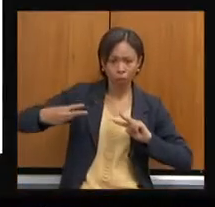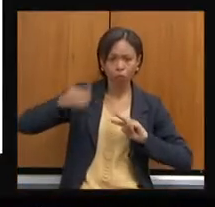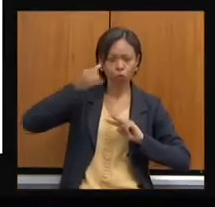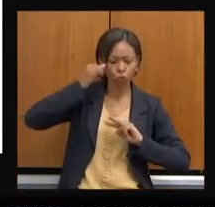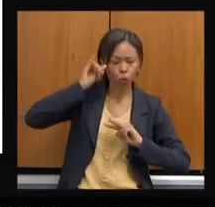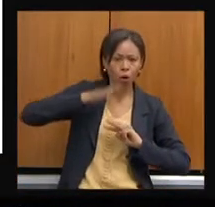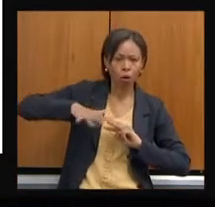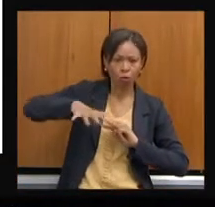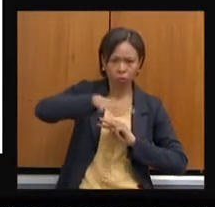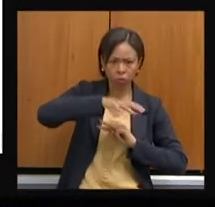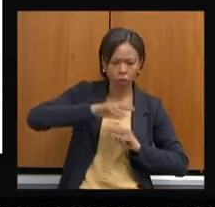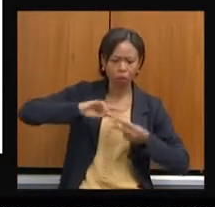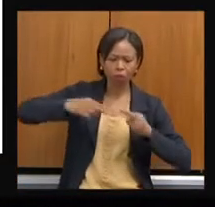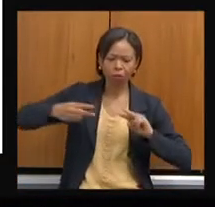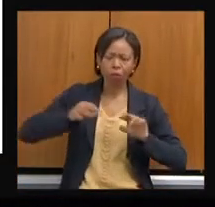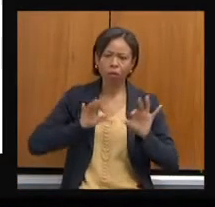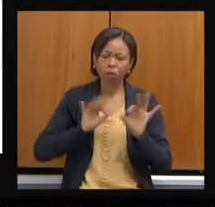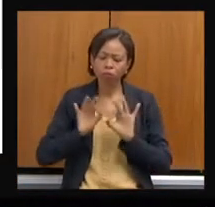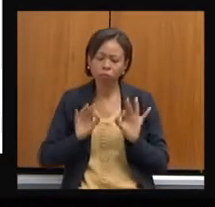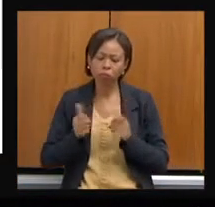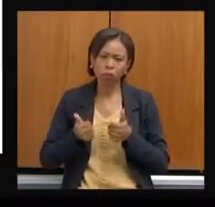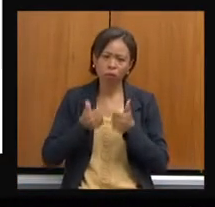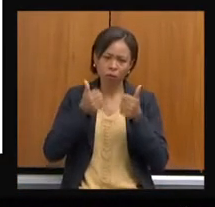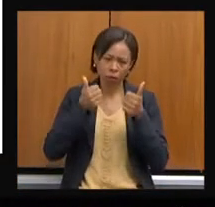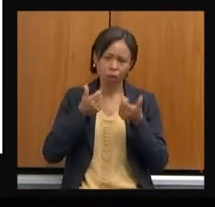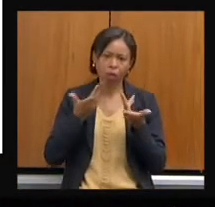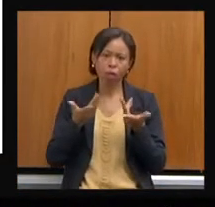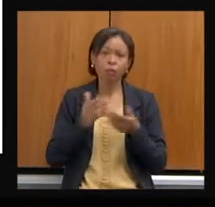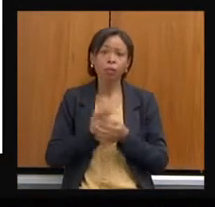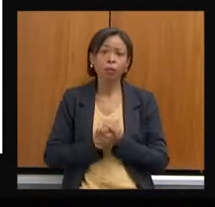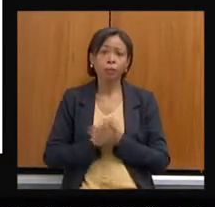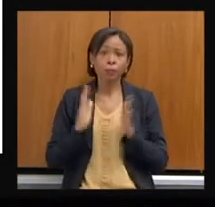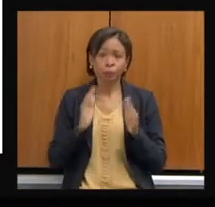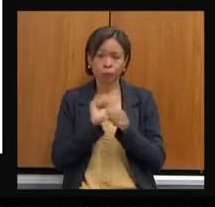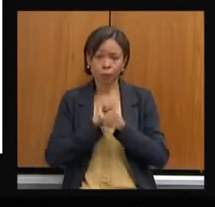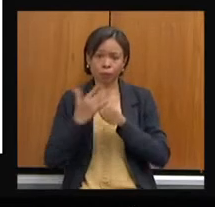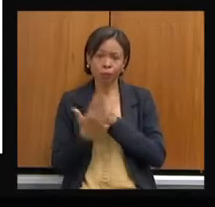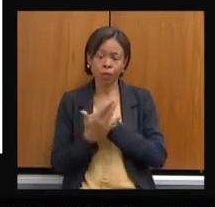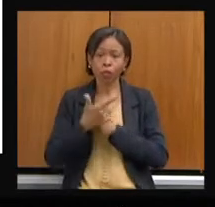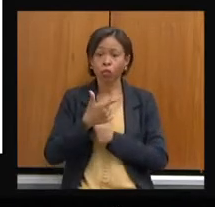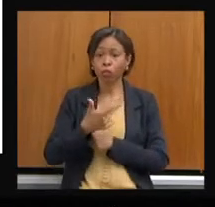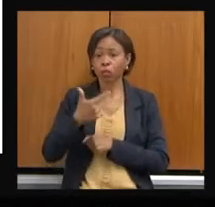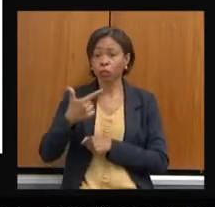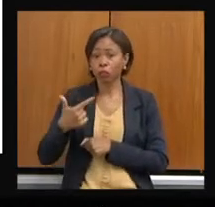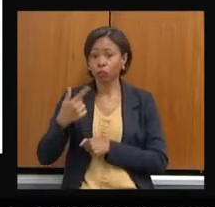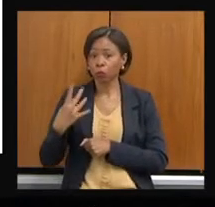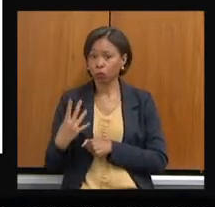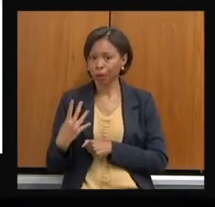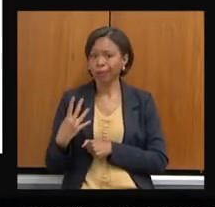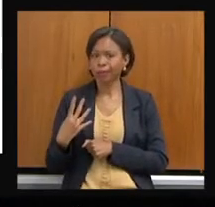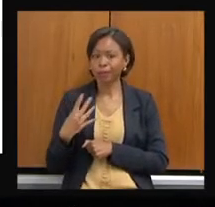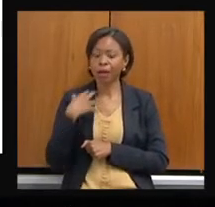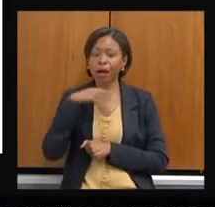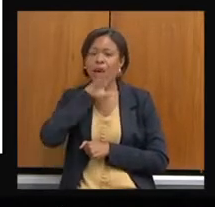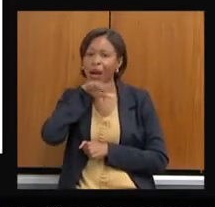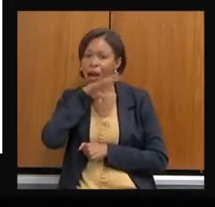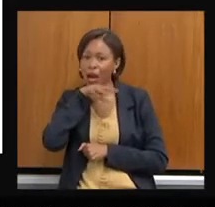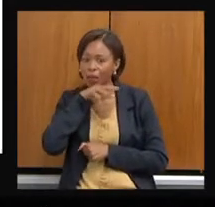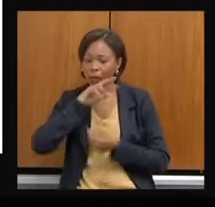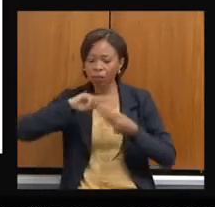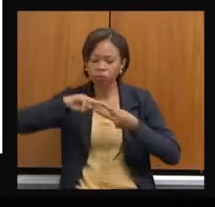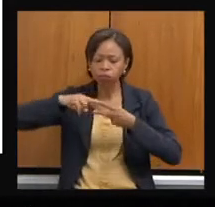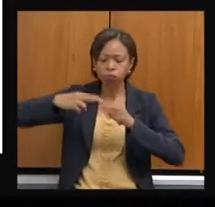apesar das dificuldades a pandemia comercialização de 224 animais de genética superior em quatro